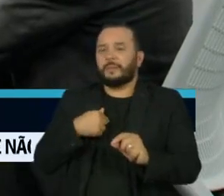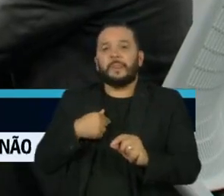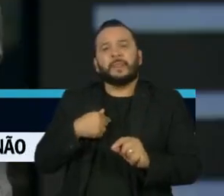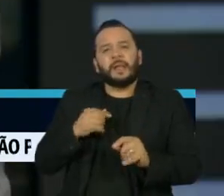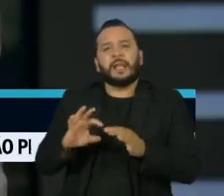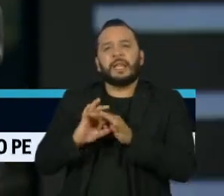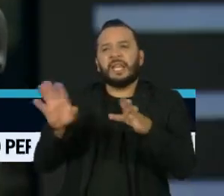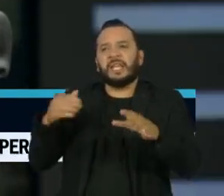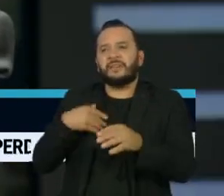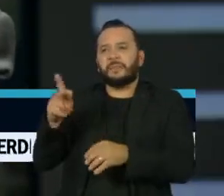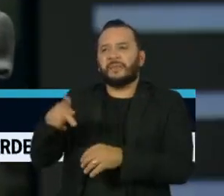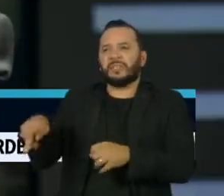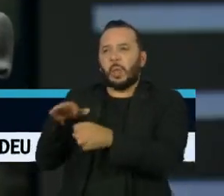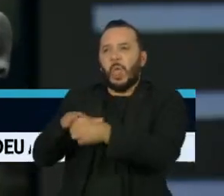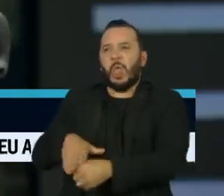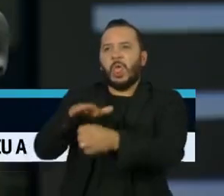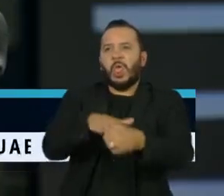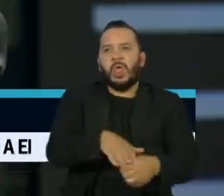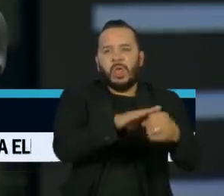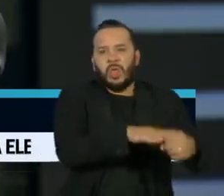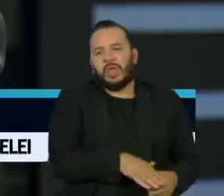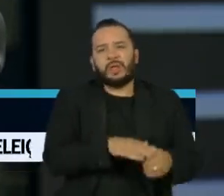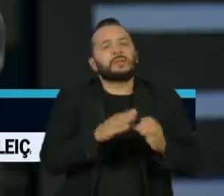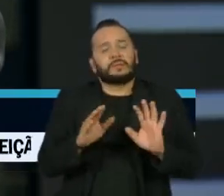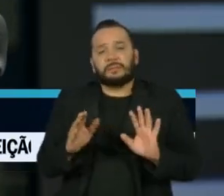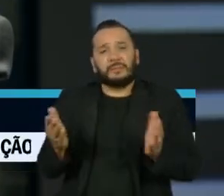como essa. Mas nós não estamos em